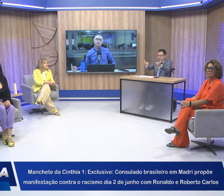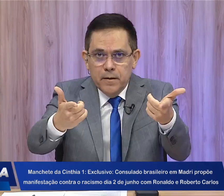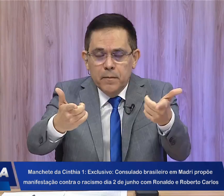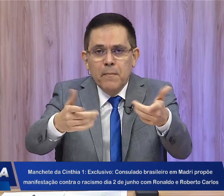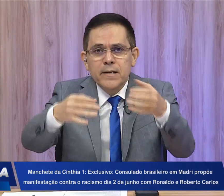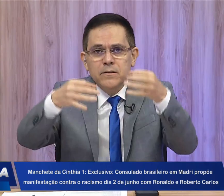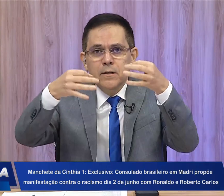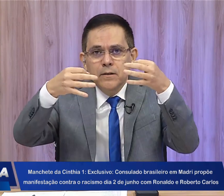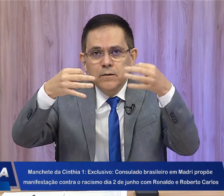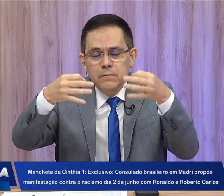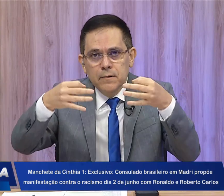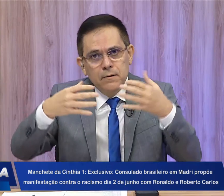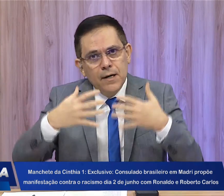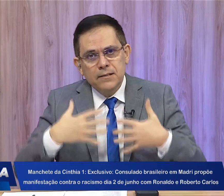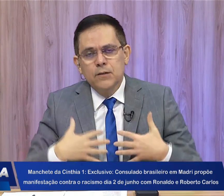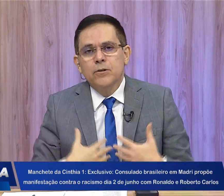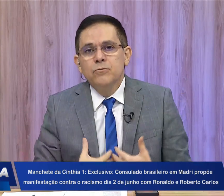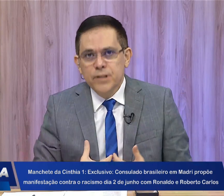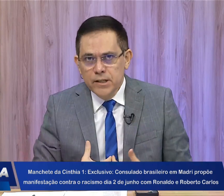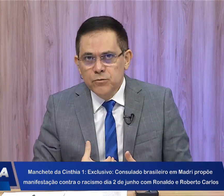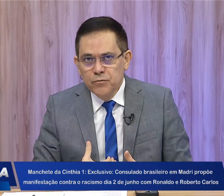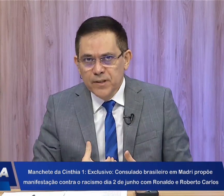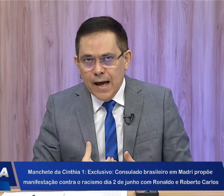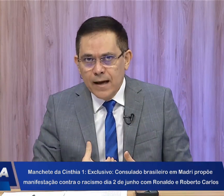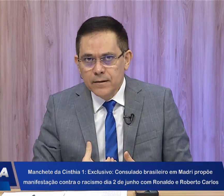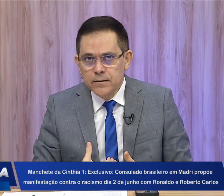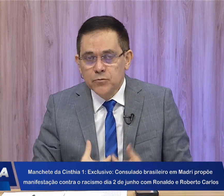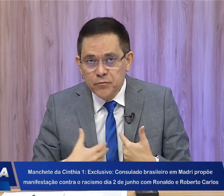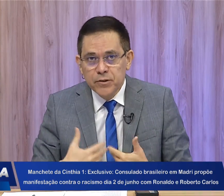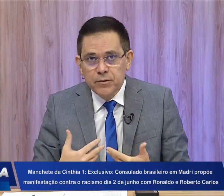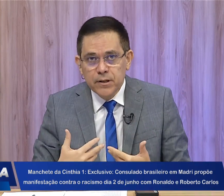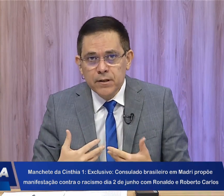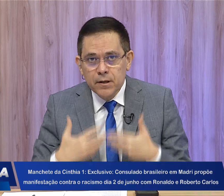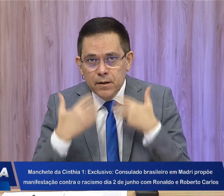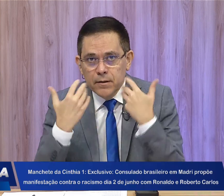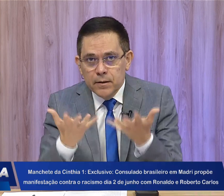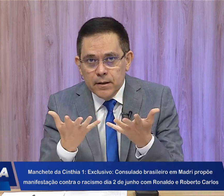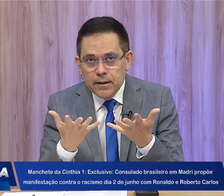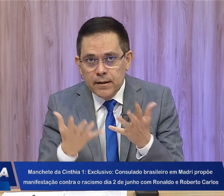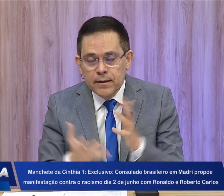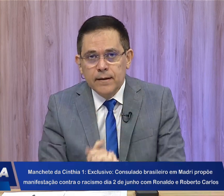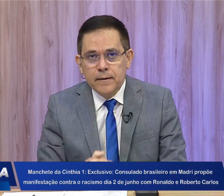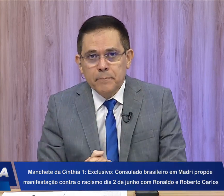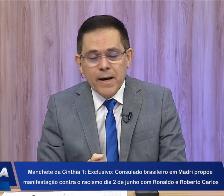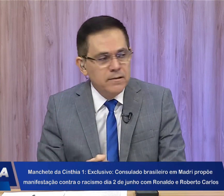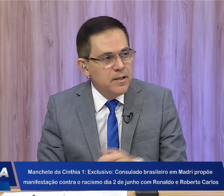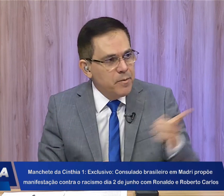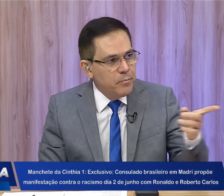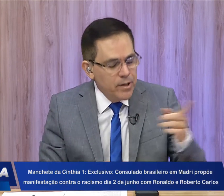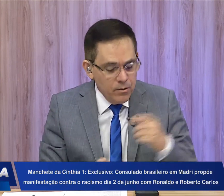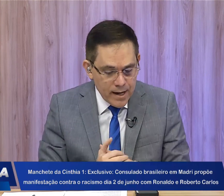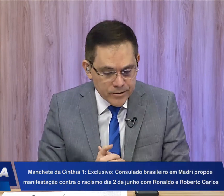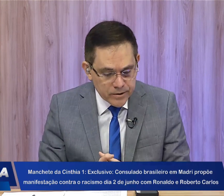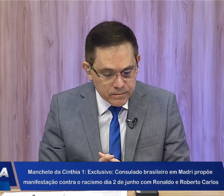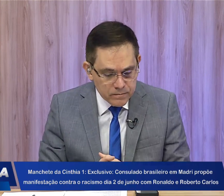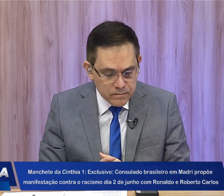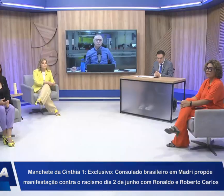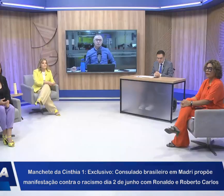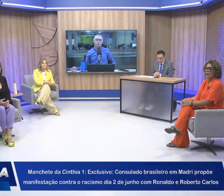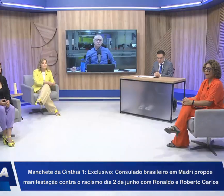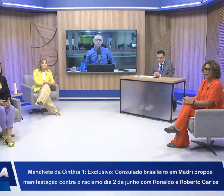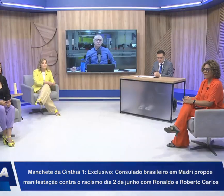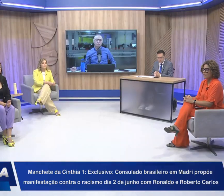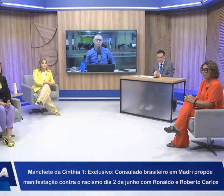ir, mas, assim, eu tenho o direito de duvidar. Duvido que participe. Pois não, Kátia?